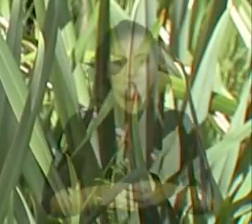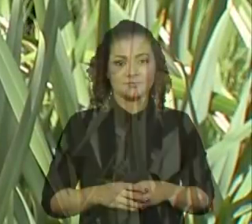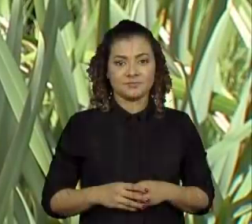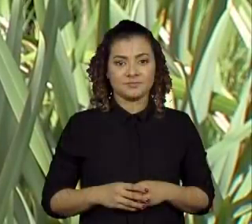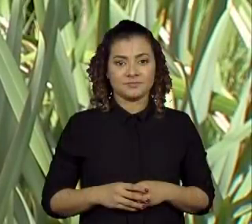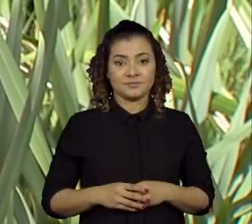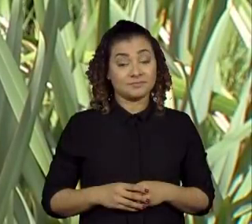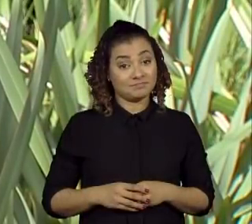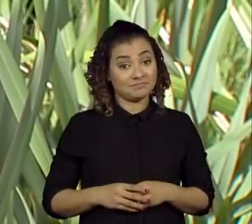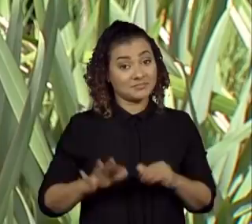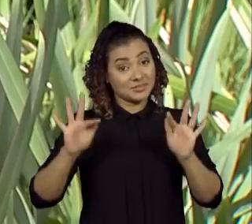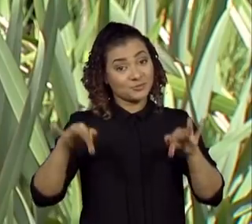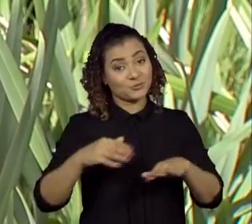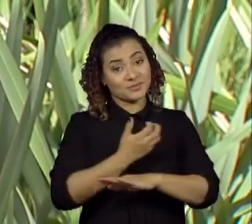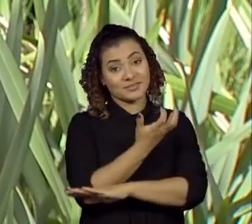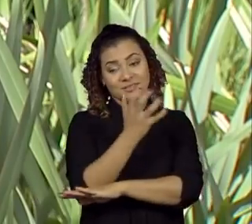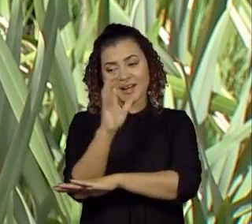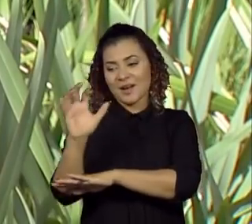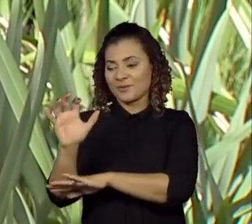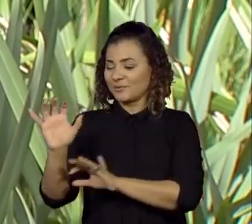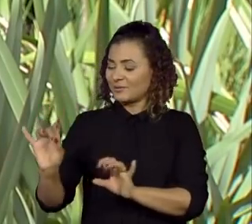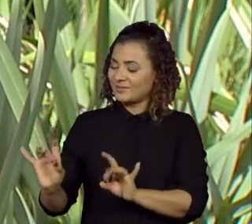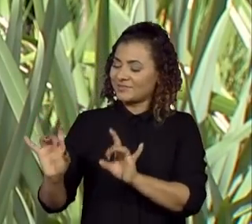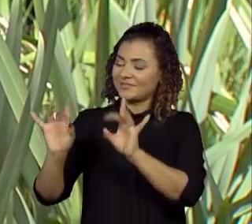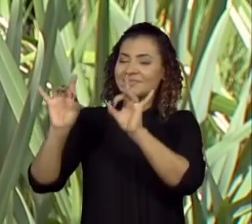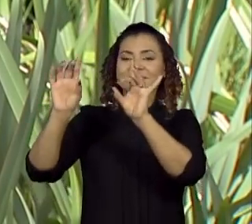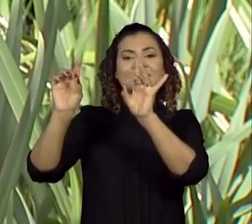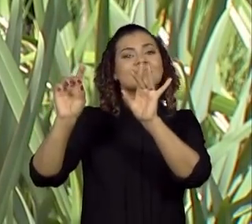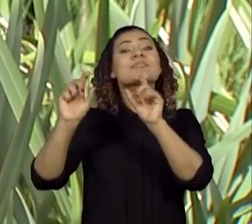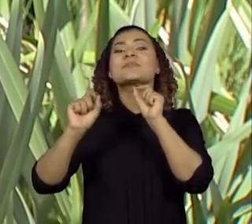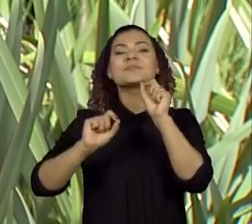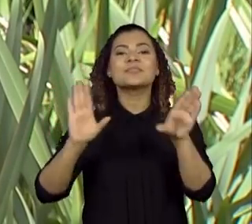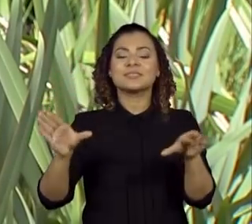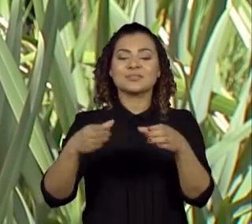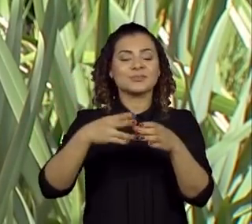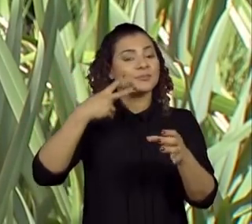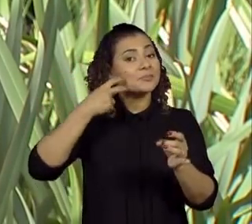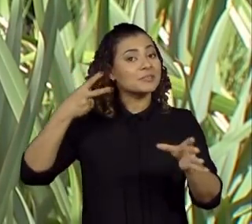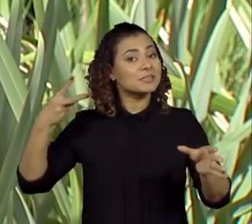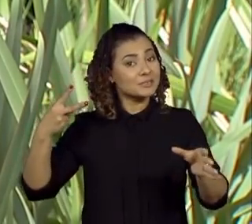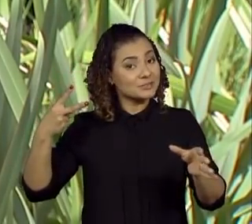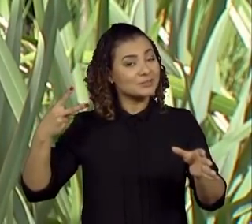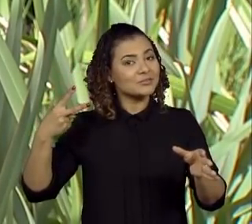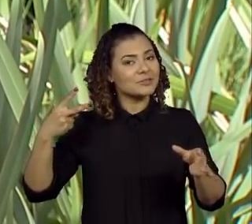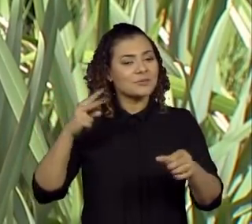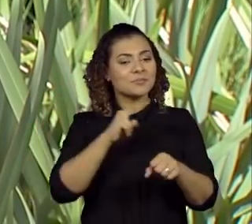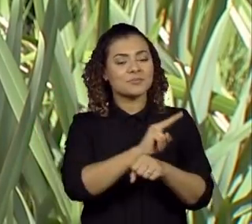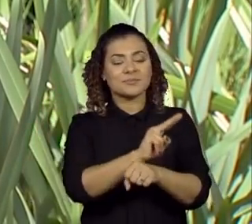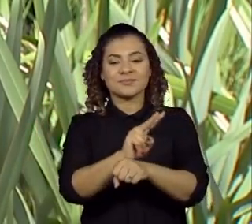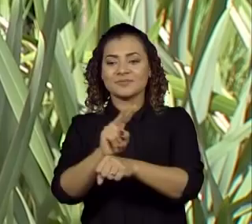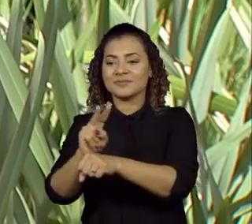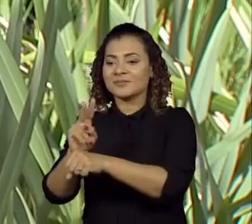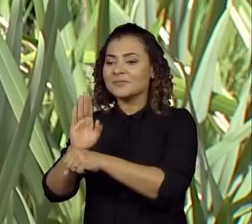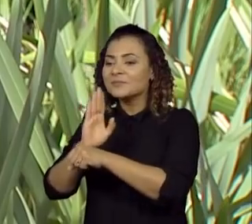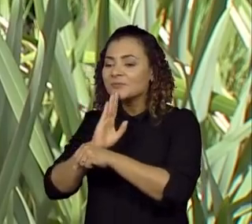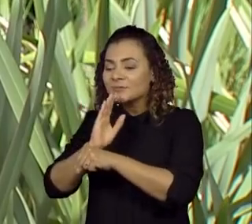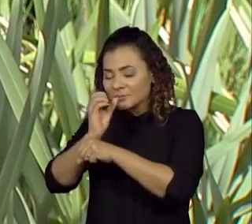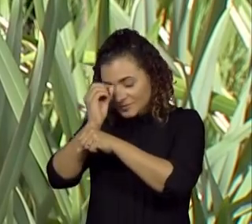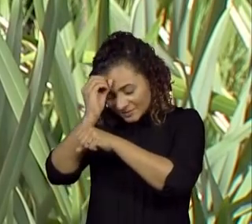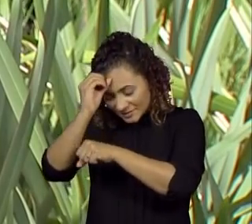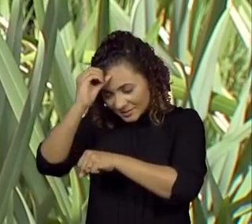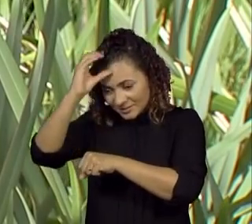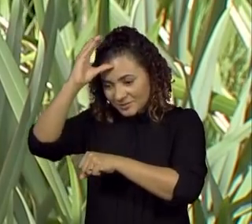E termina aqui o Repórter Eco especial dedicado aos povos indígenas que conservam o conhecimento da vida